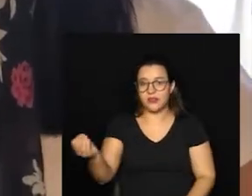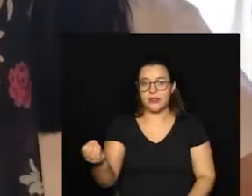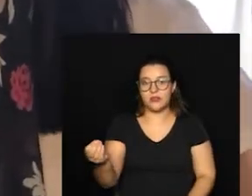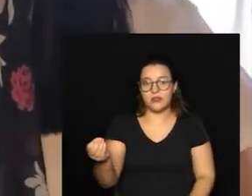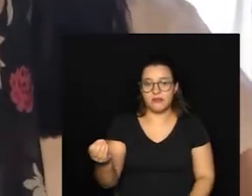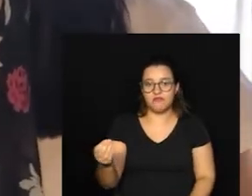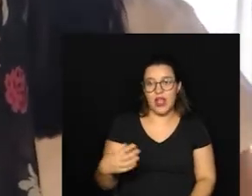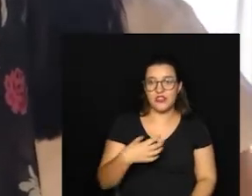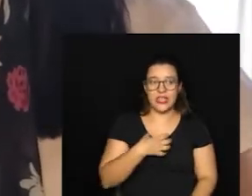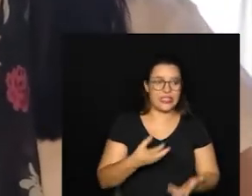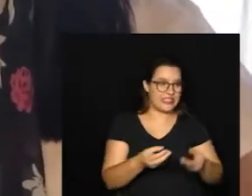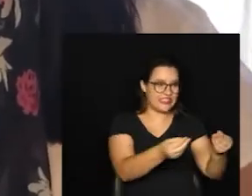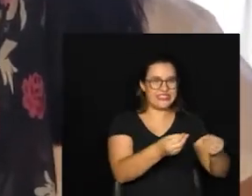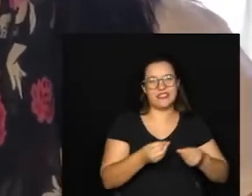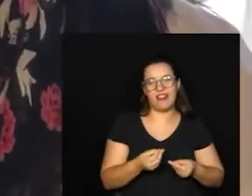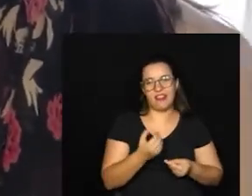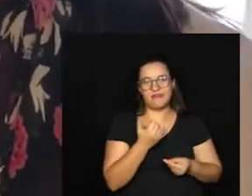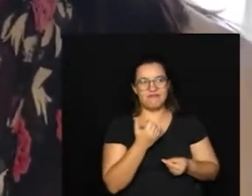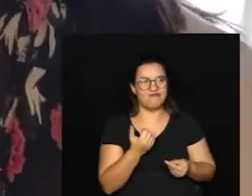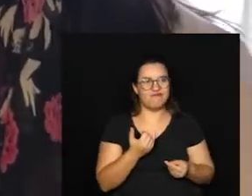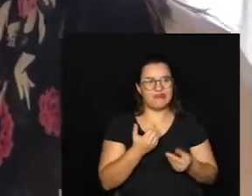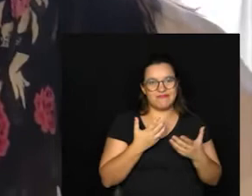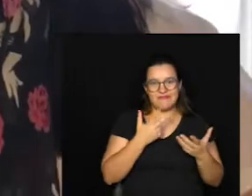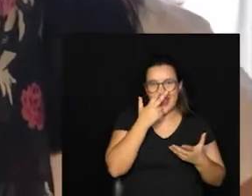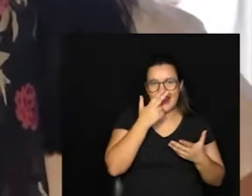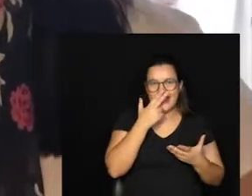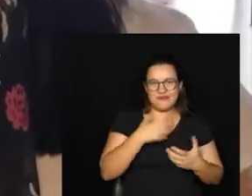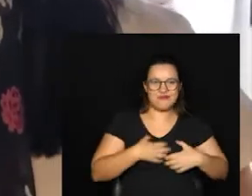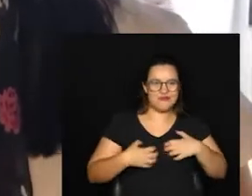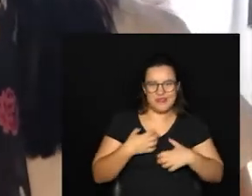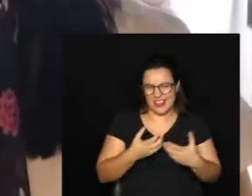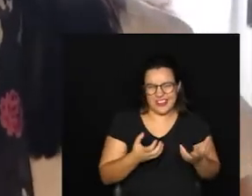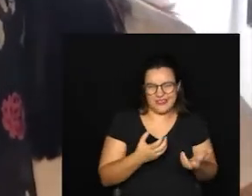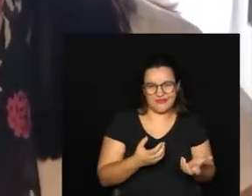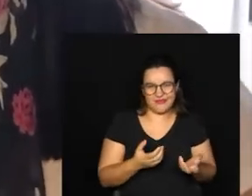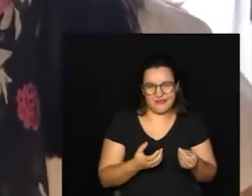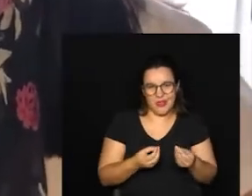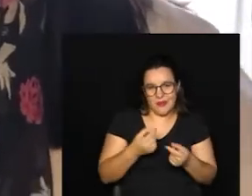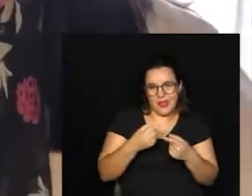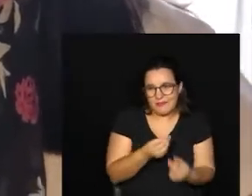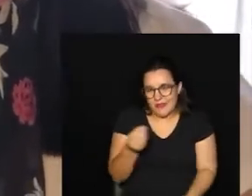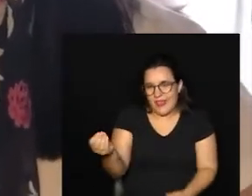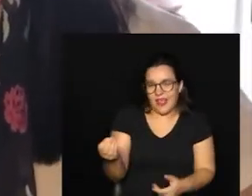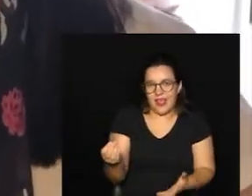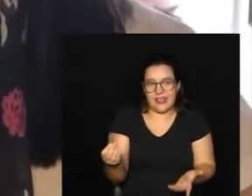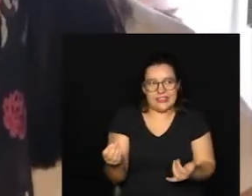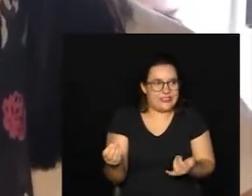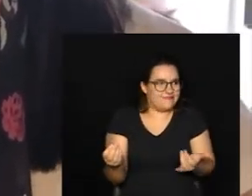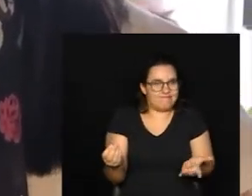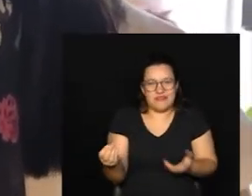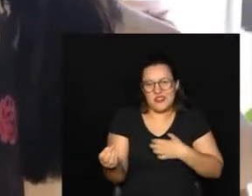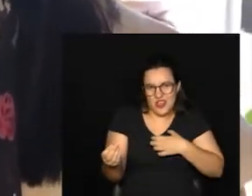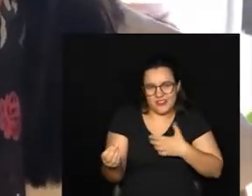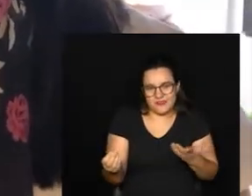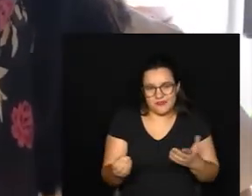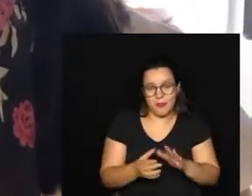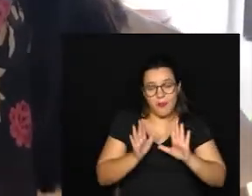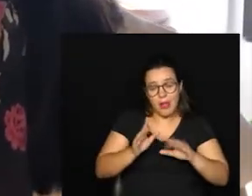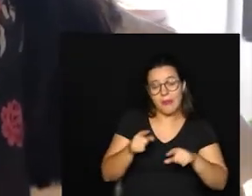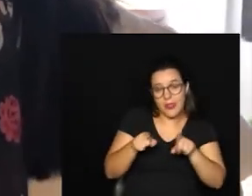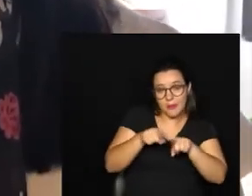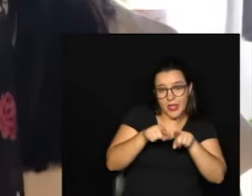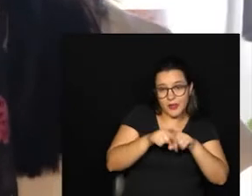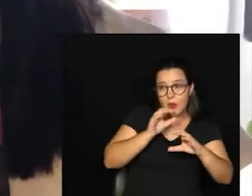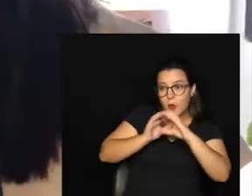quebrar um pouquinho o gelo e vai fazer com que ele sinta que ele deve usar a máscara. A minha segunda dica é ter uma comunicação